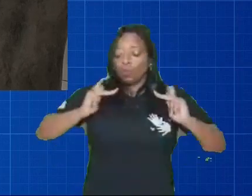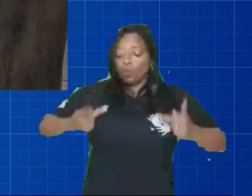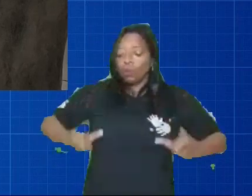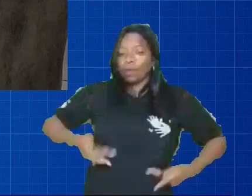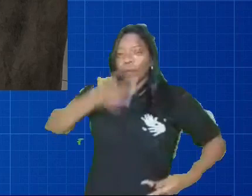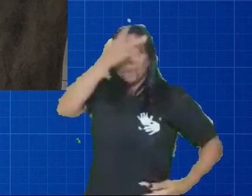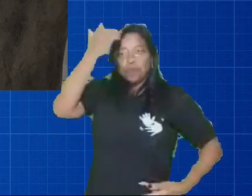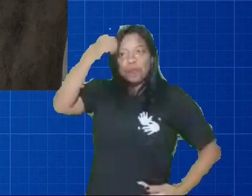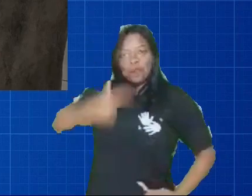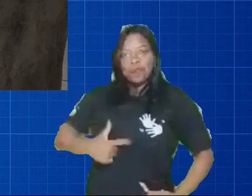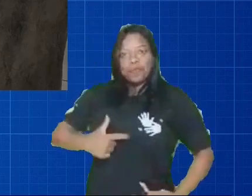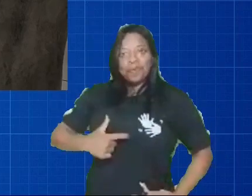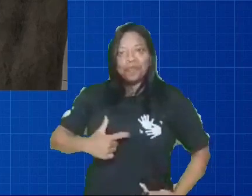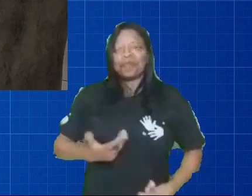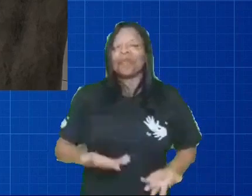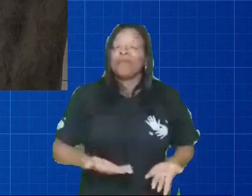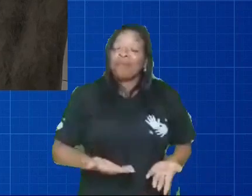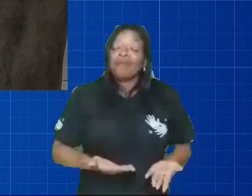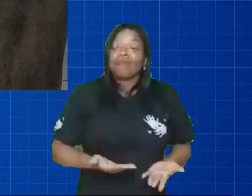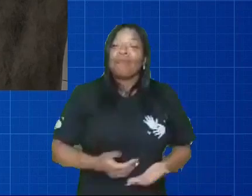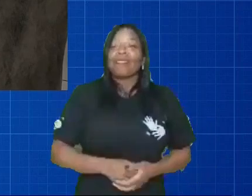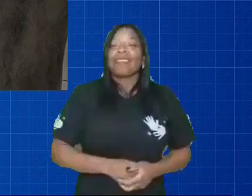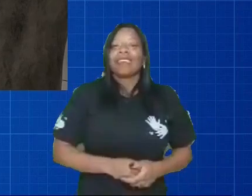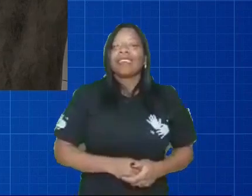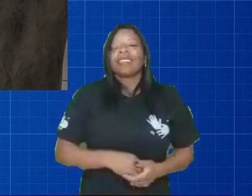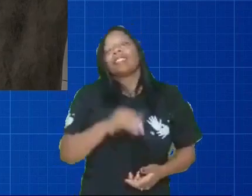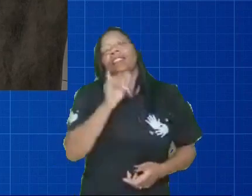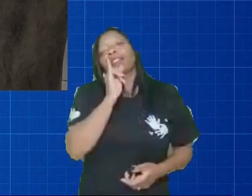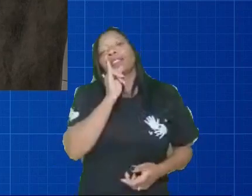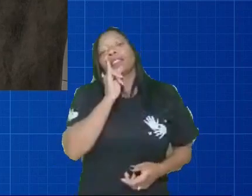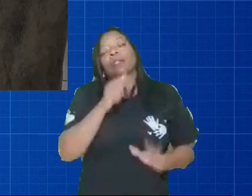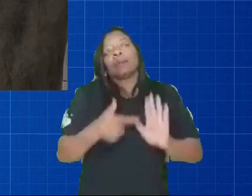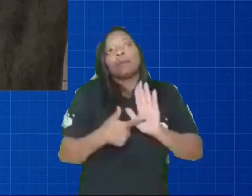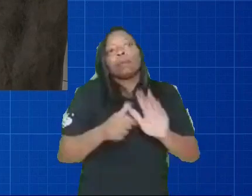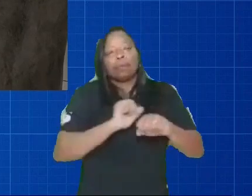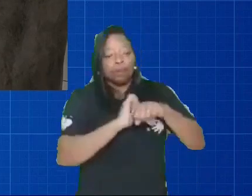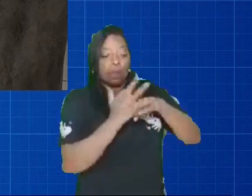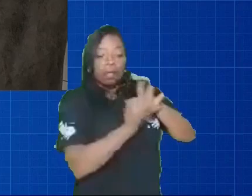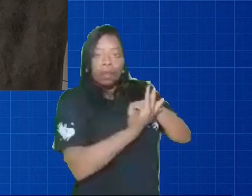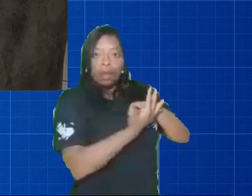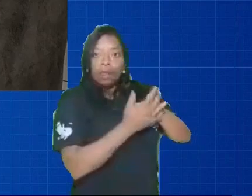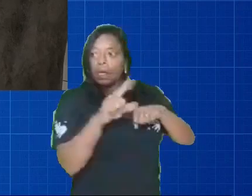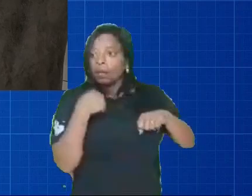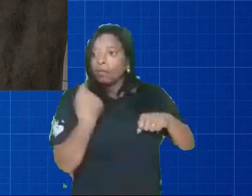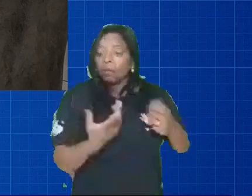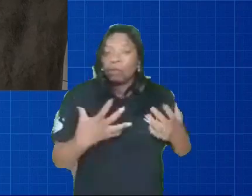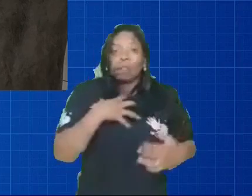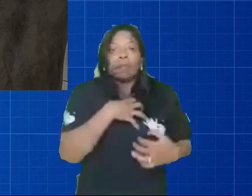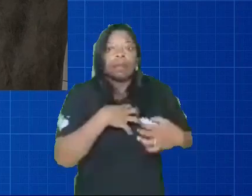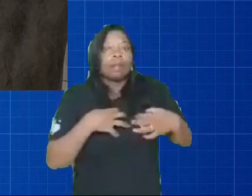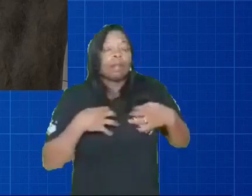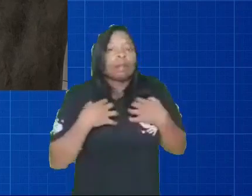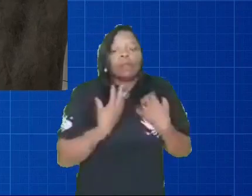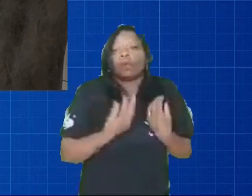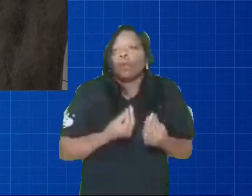seres humanos nessa vida. E a própria menção à pandemia nos colocou nesse lugar de vulnerabilidade